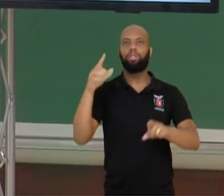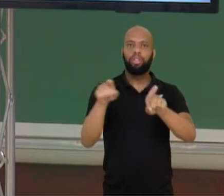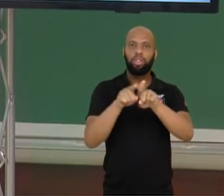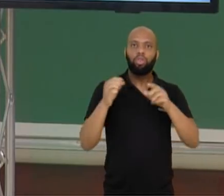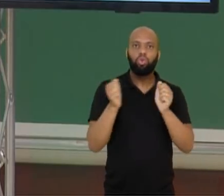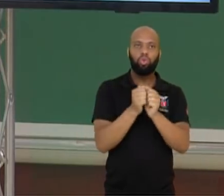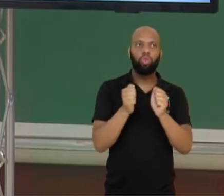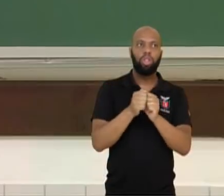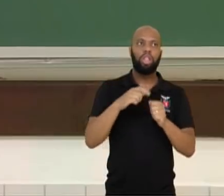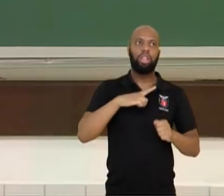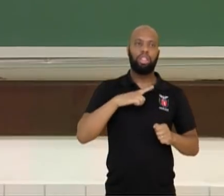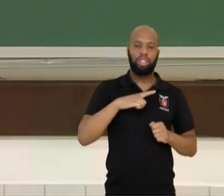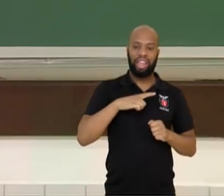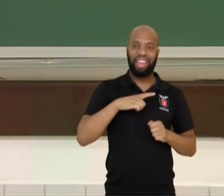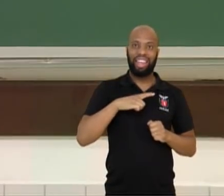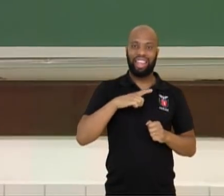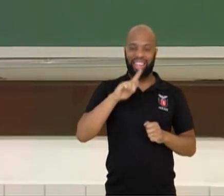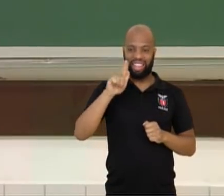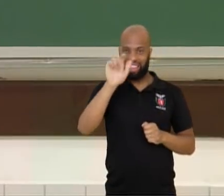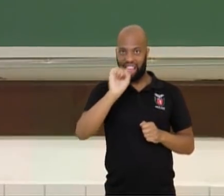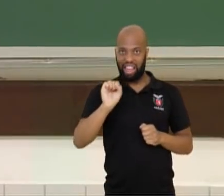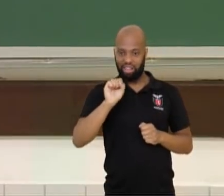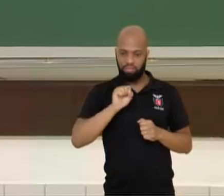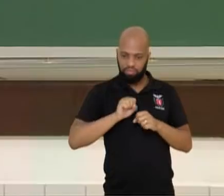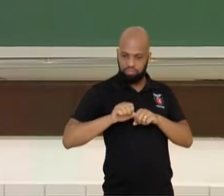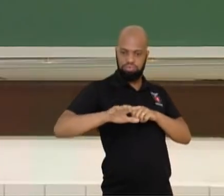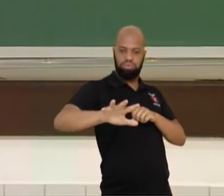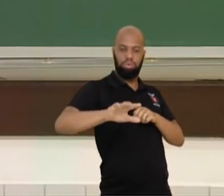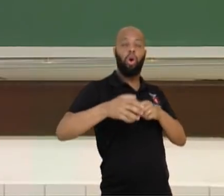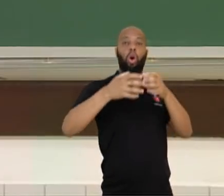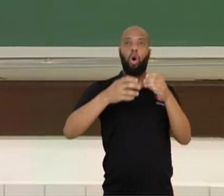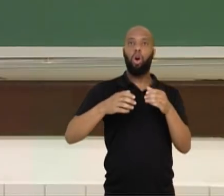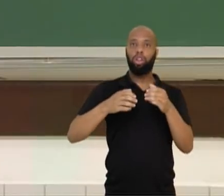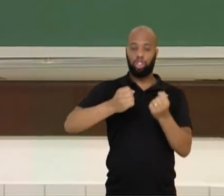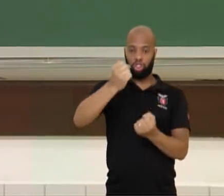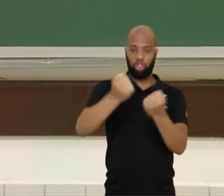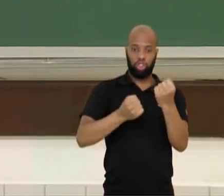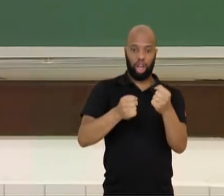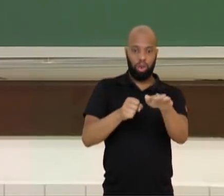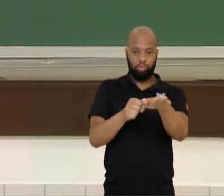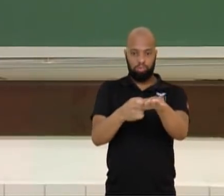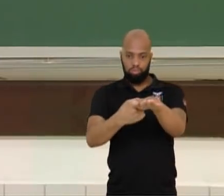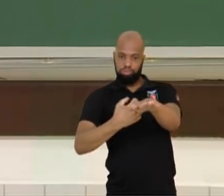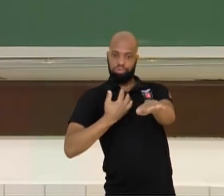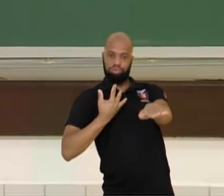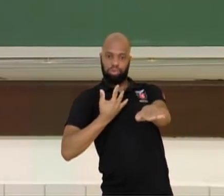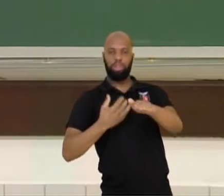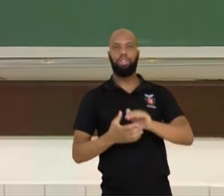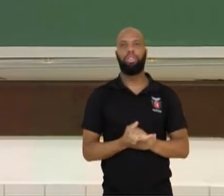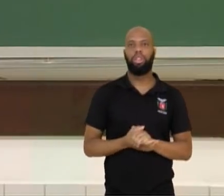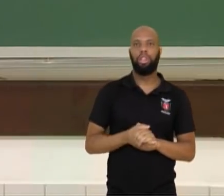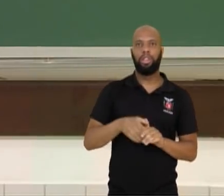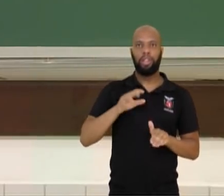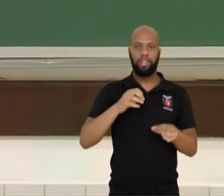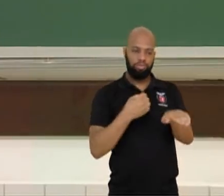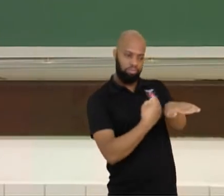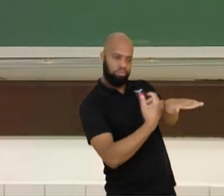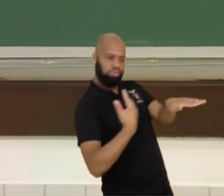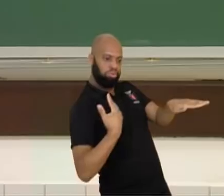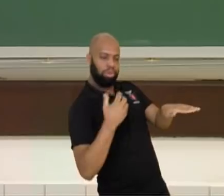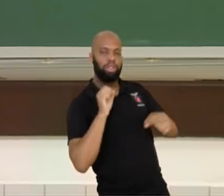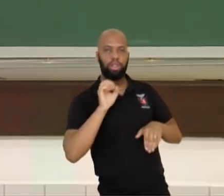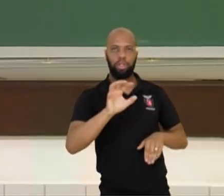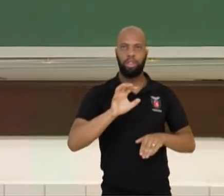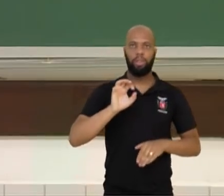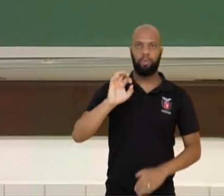gente tem que expulsar os gases que foram formados pelo escapamento. Lembra? Então, o motor funciona dessa forma aqui. A gente está relembrando o que a gente